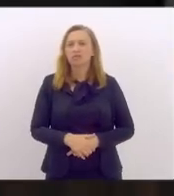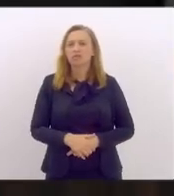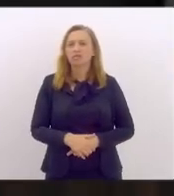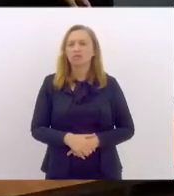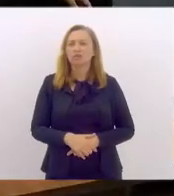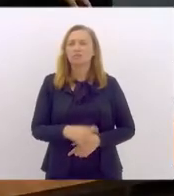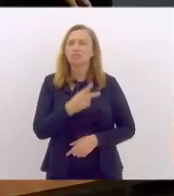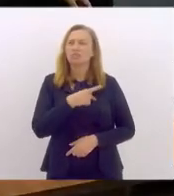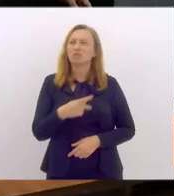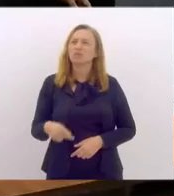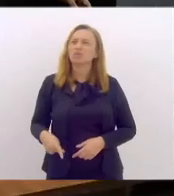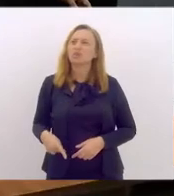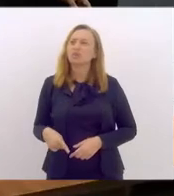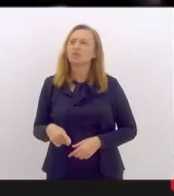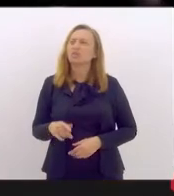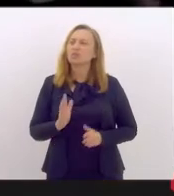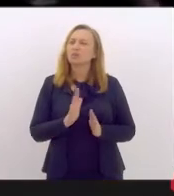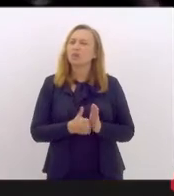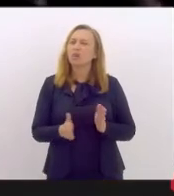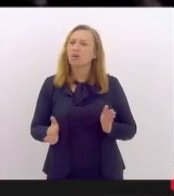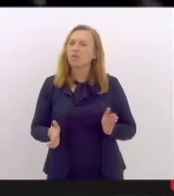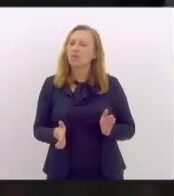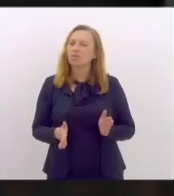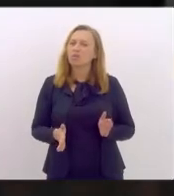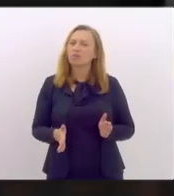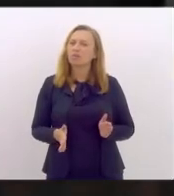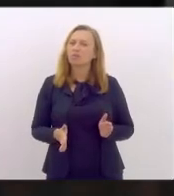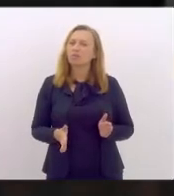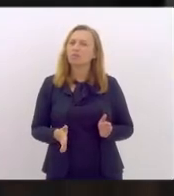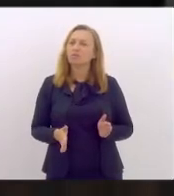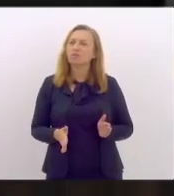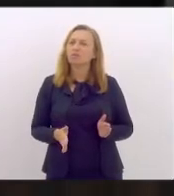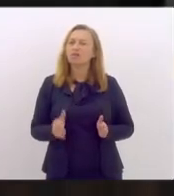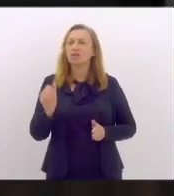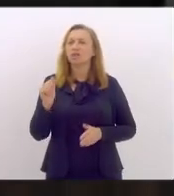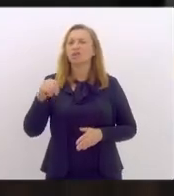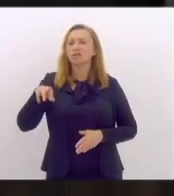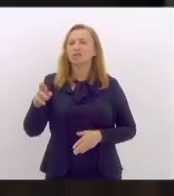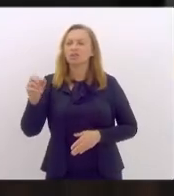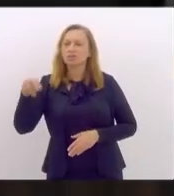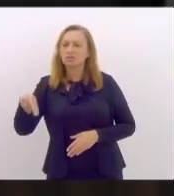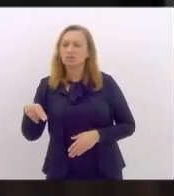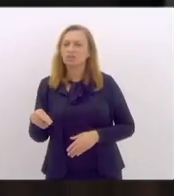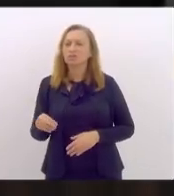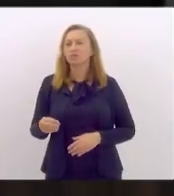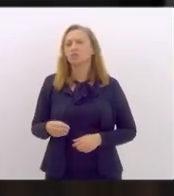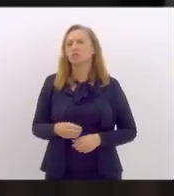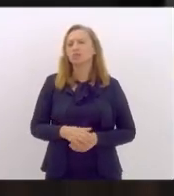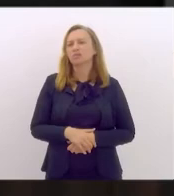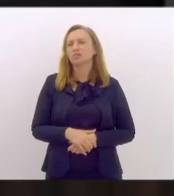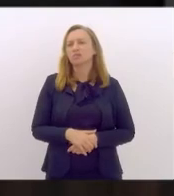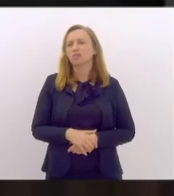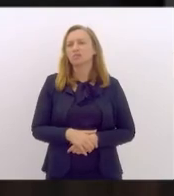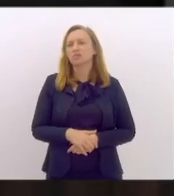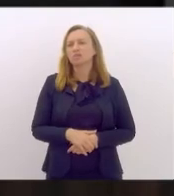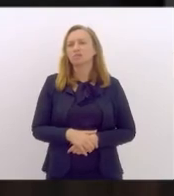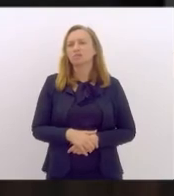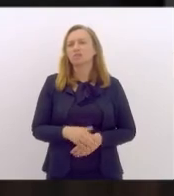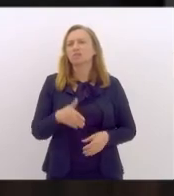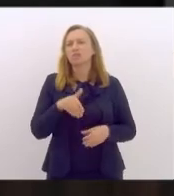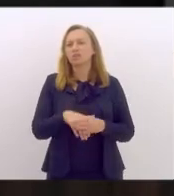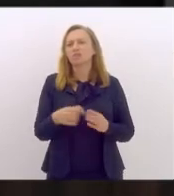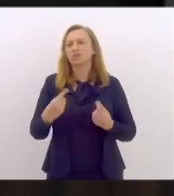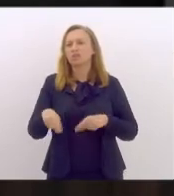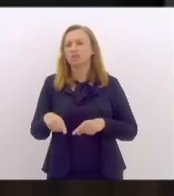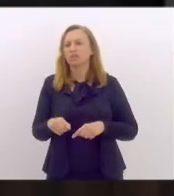presídio não pela ordem bem rapidinho 19 Deputado Anderson Moraes Volto ao